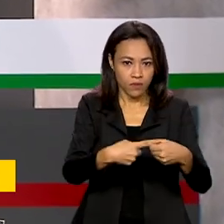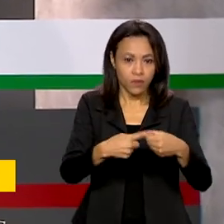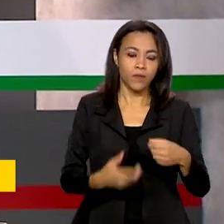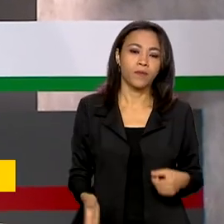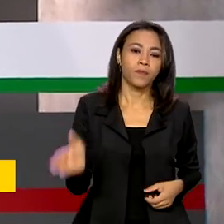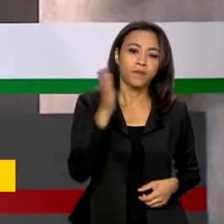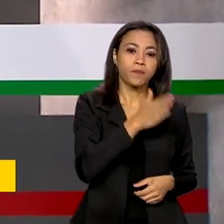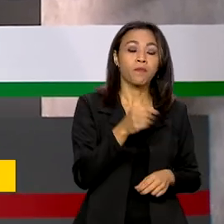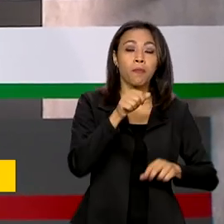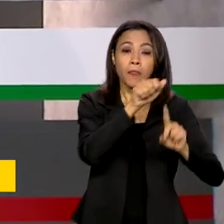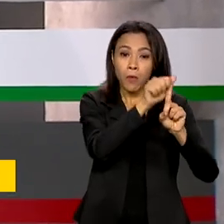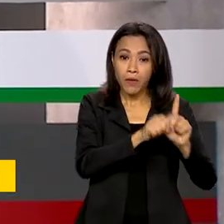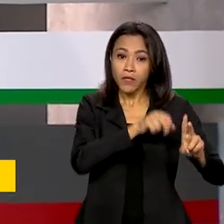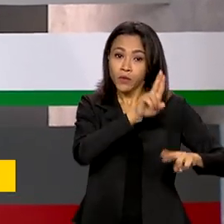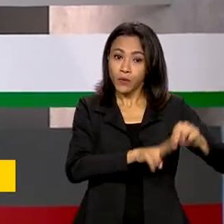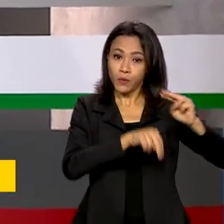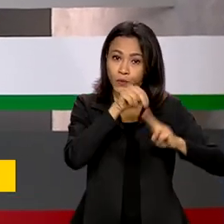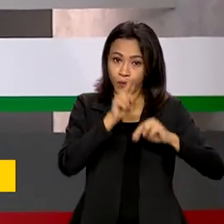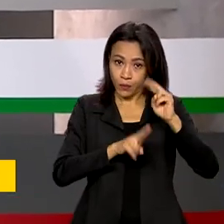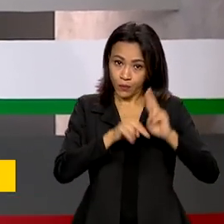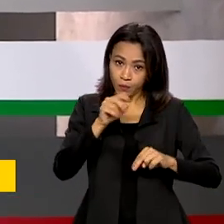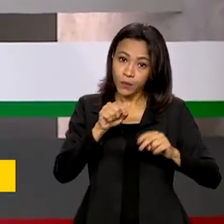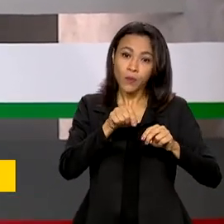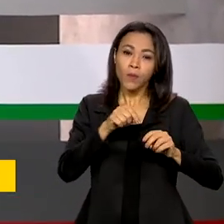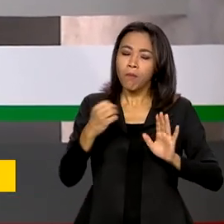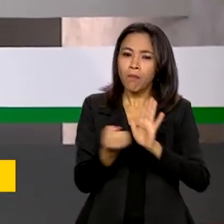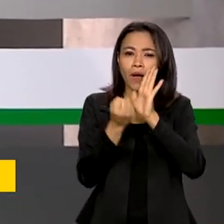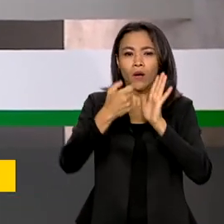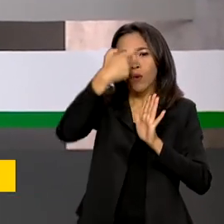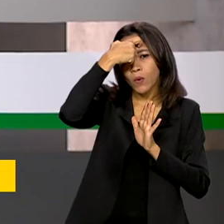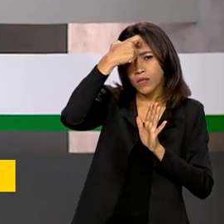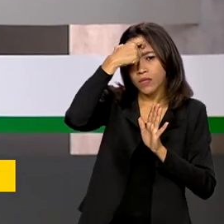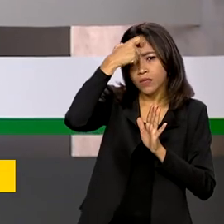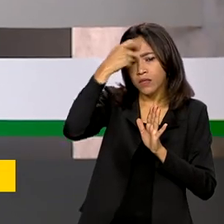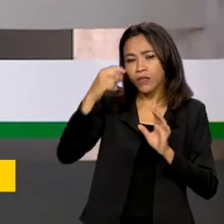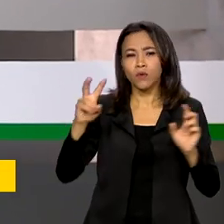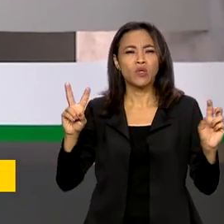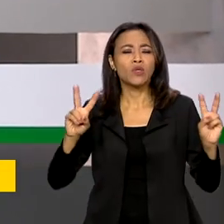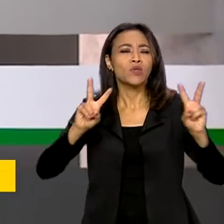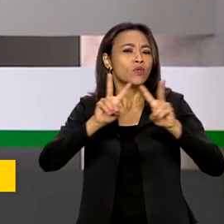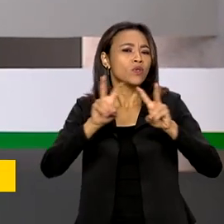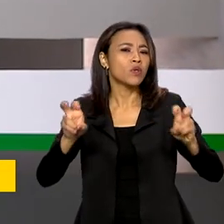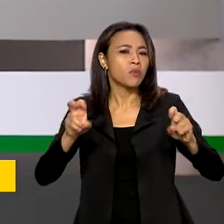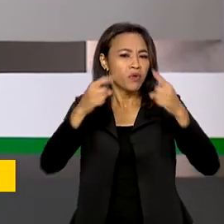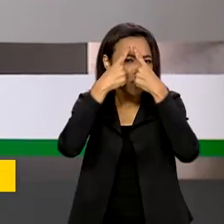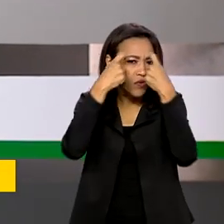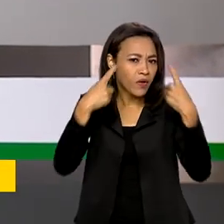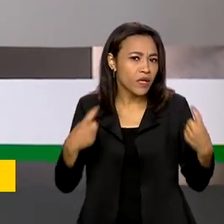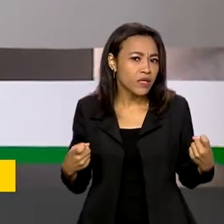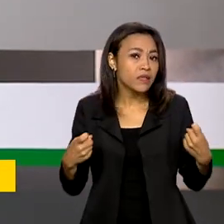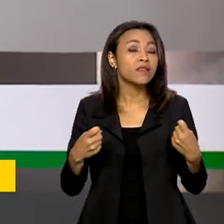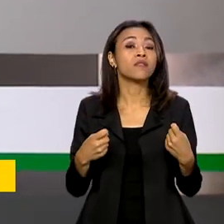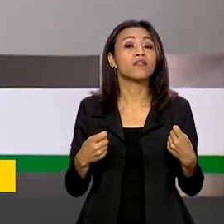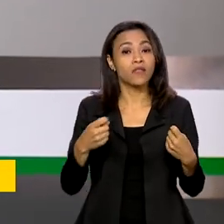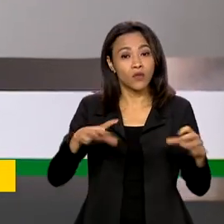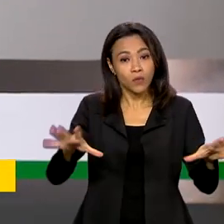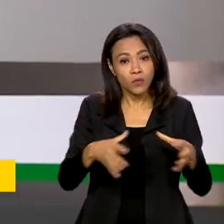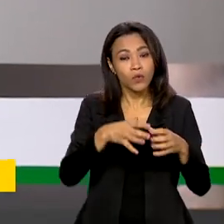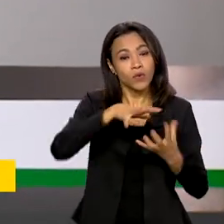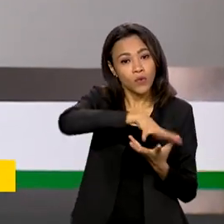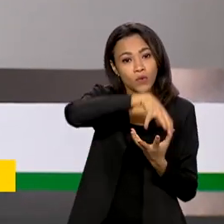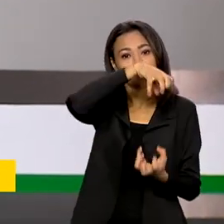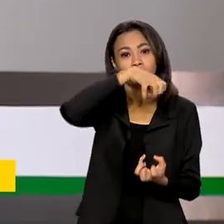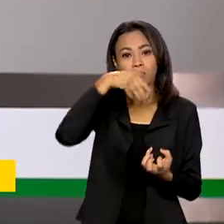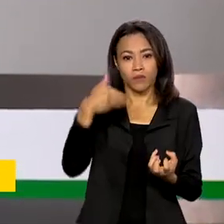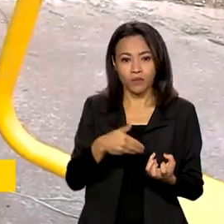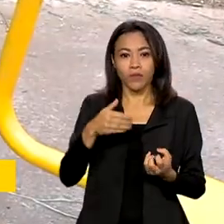o mês de junho é marcado pela conscientização e enfrentamento da violência sofrida por pessoas idosas é o Júnior